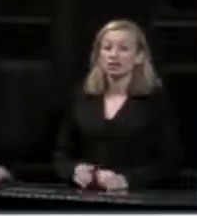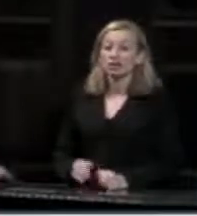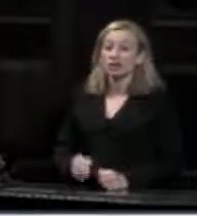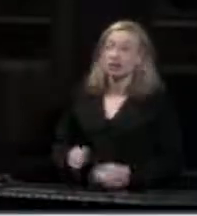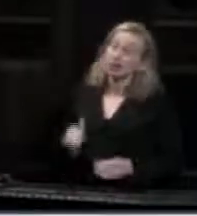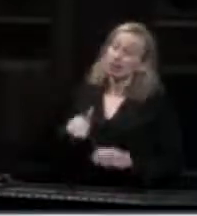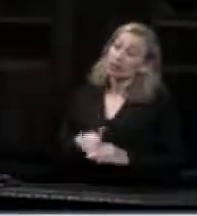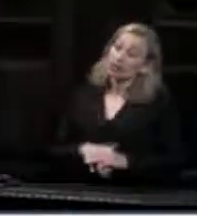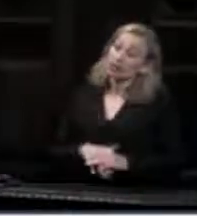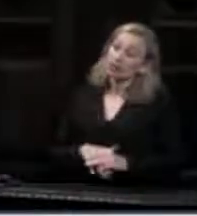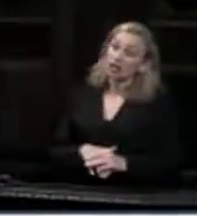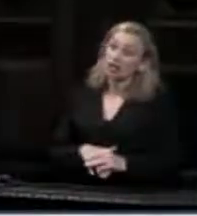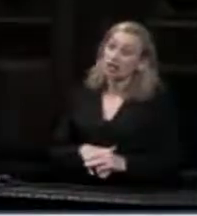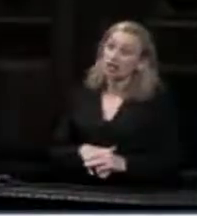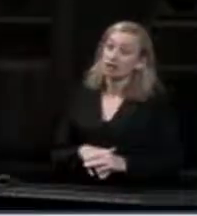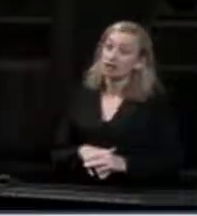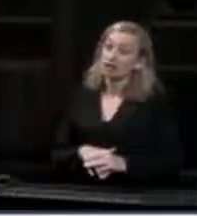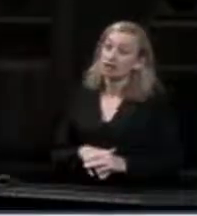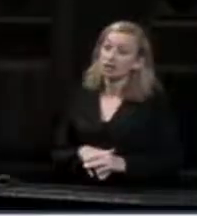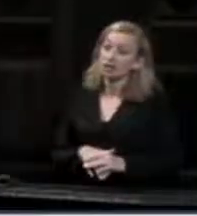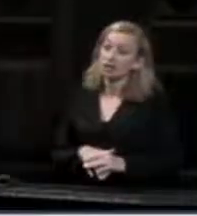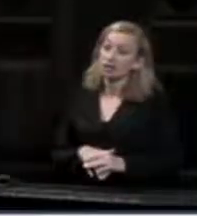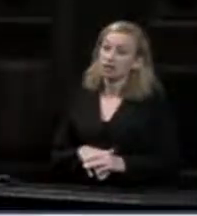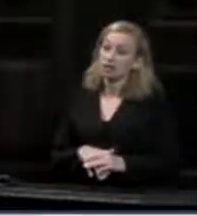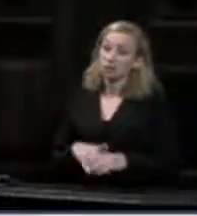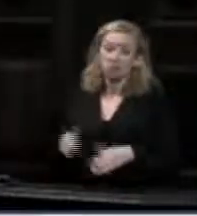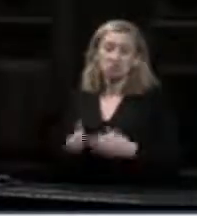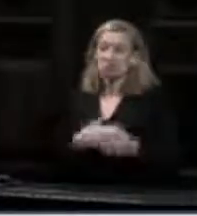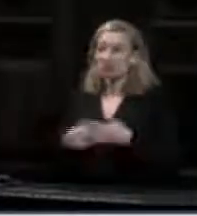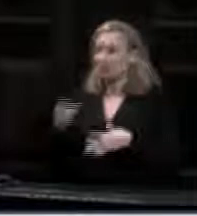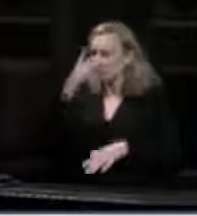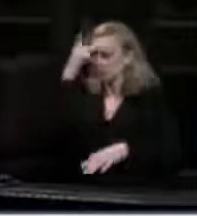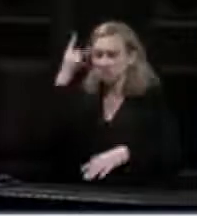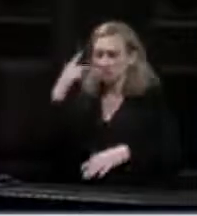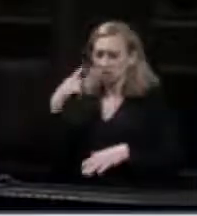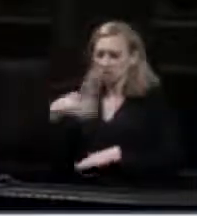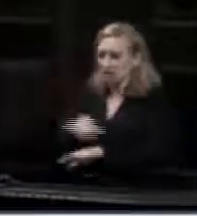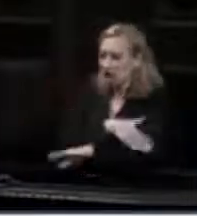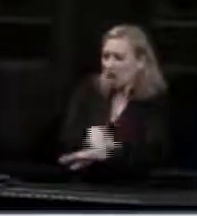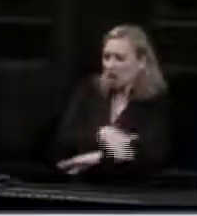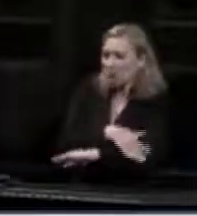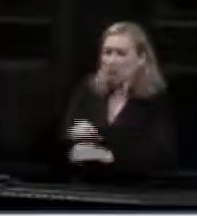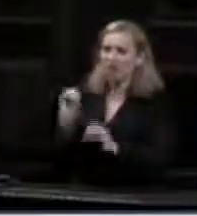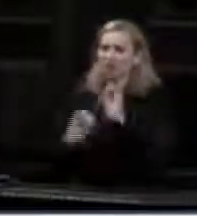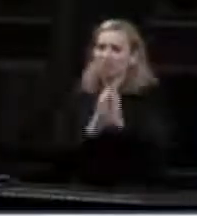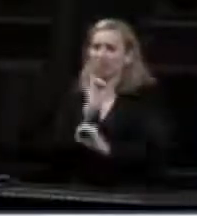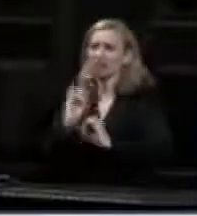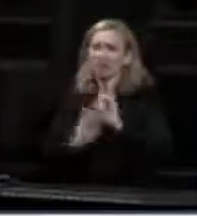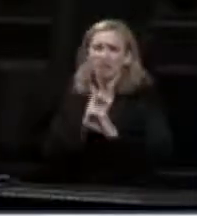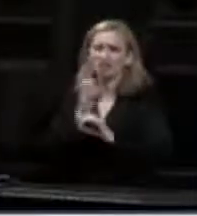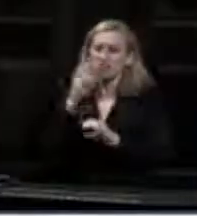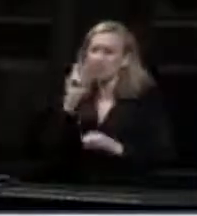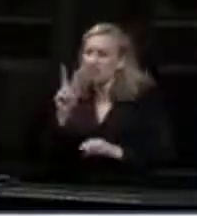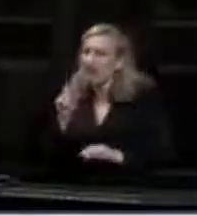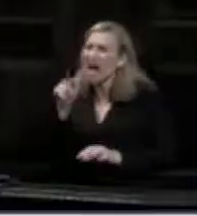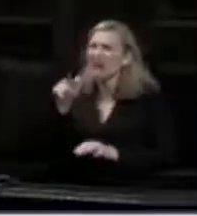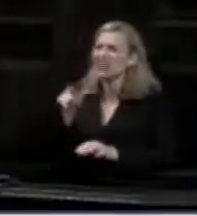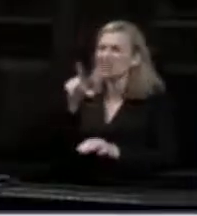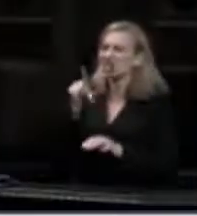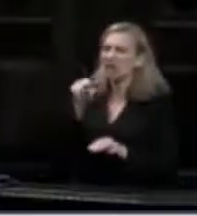função dos volumes de campanha ou na rua ou na internet ou em outras formas